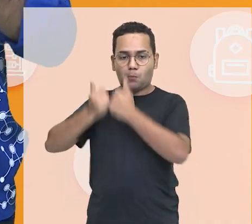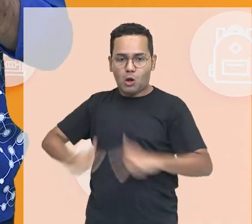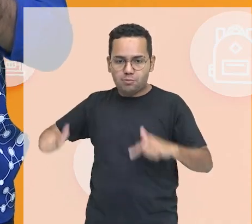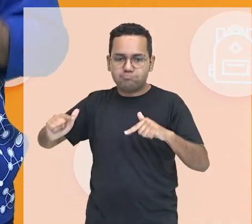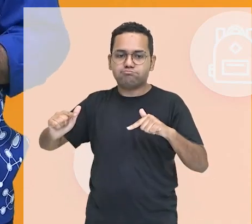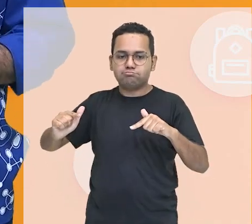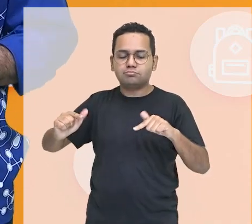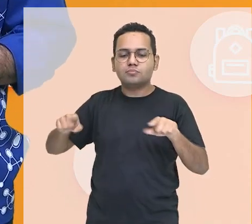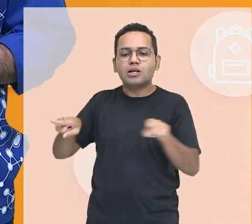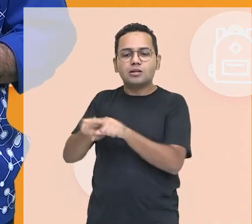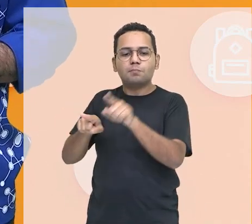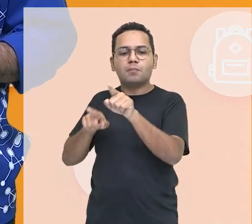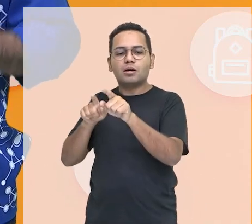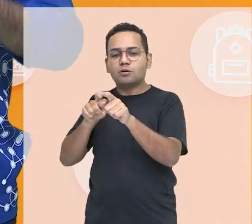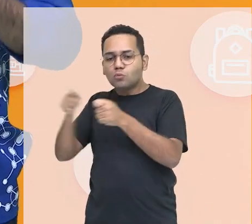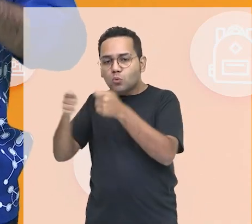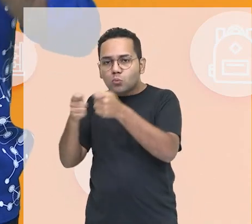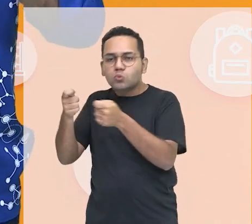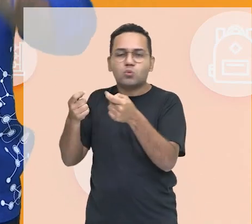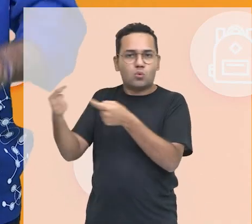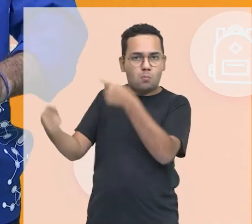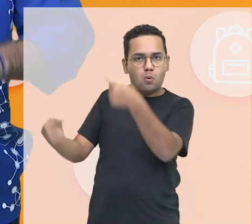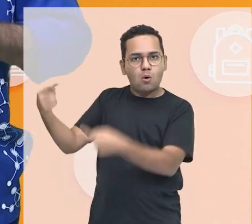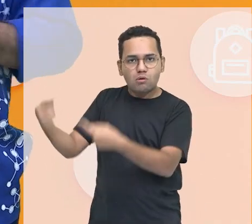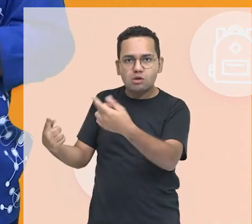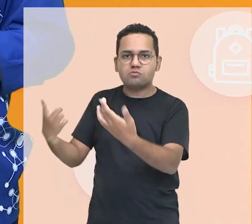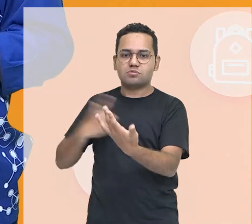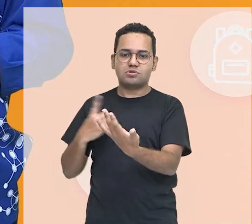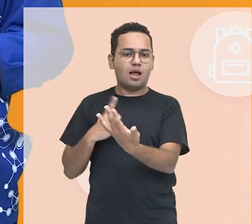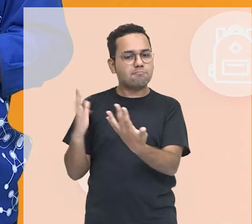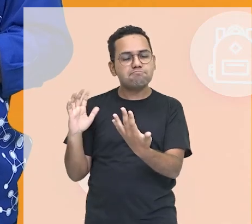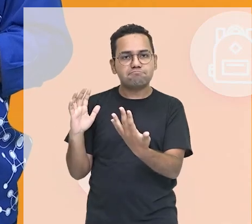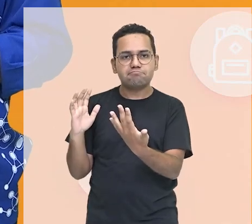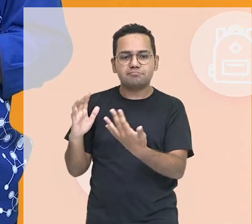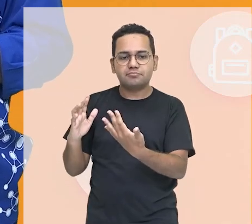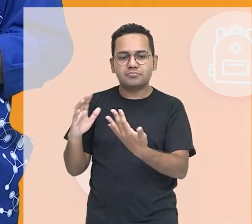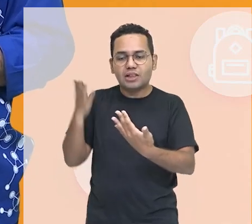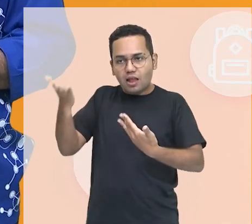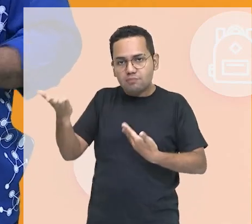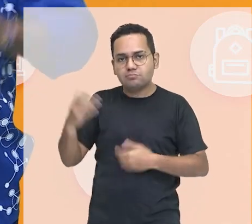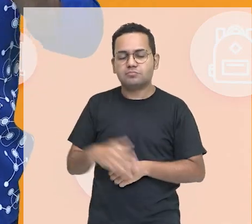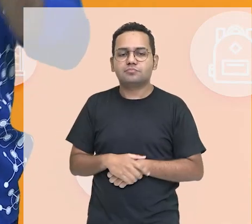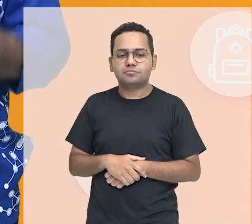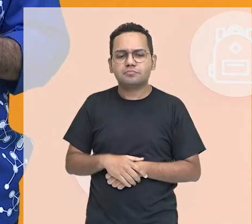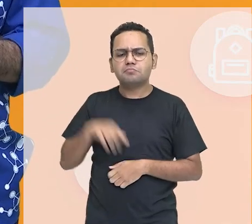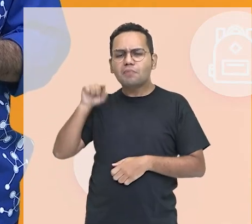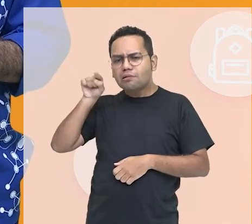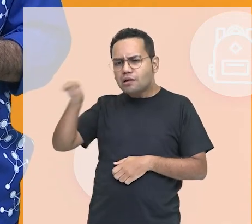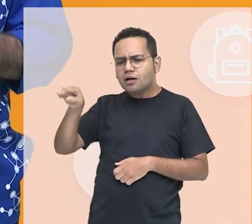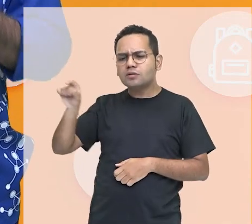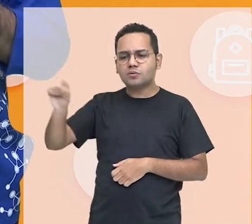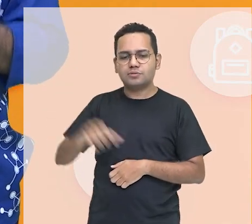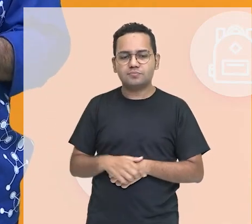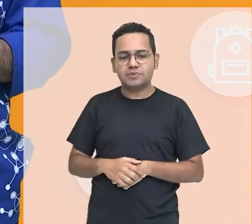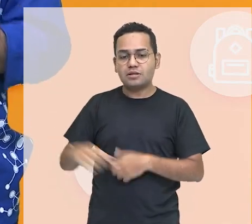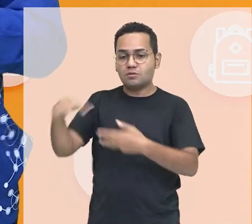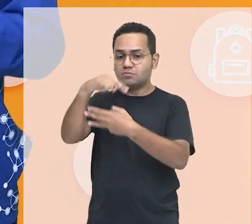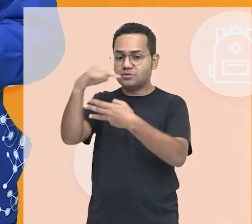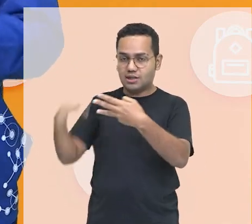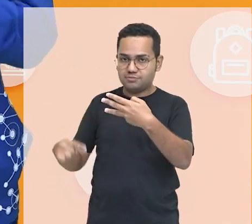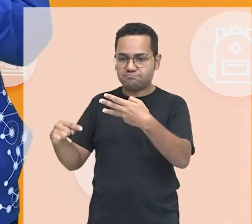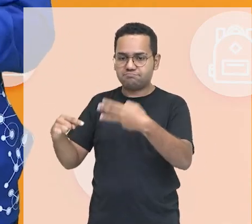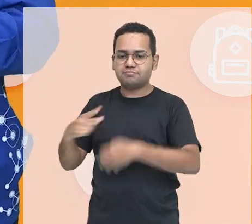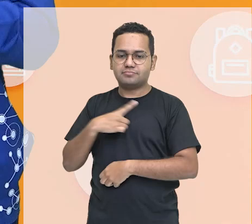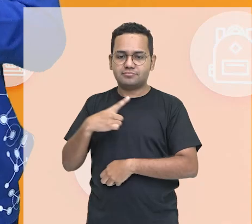da impessoalidade do comando político. Então, é o Estado. O Estado é formado